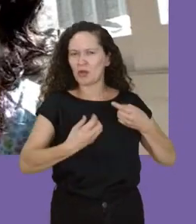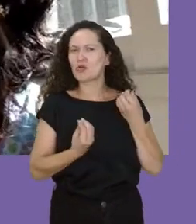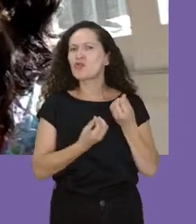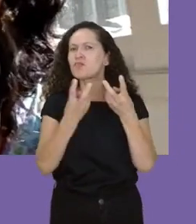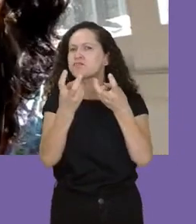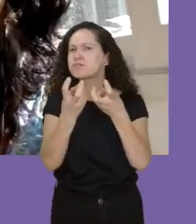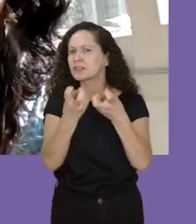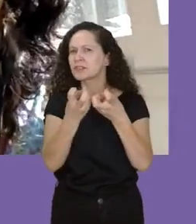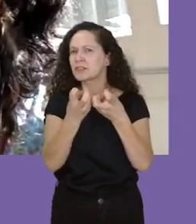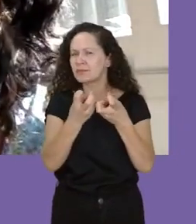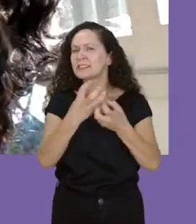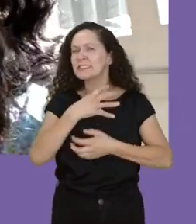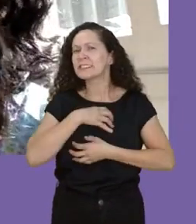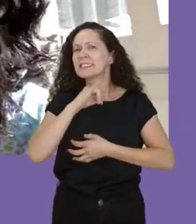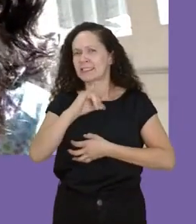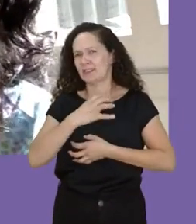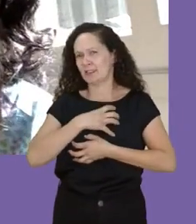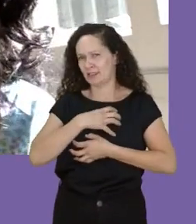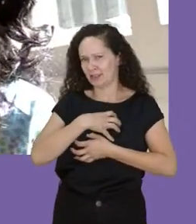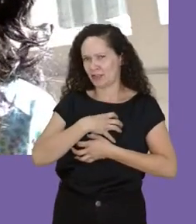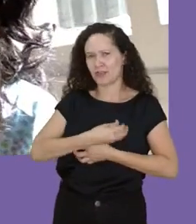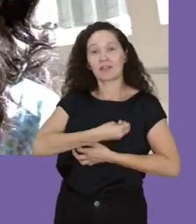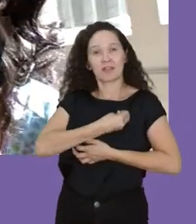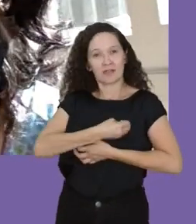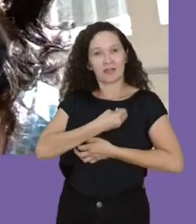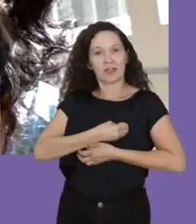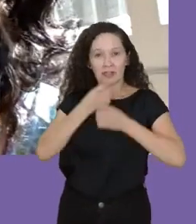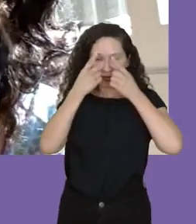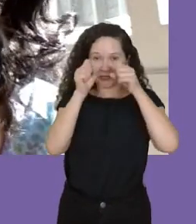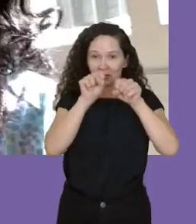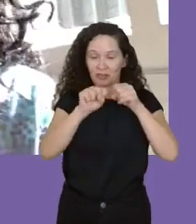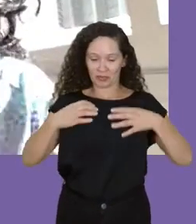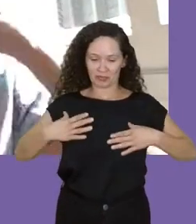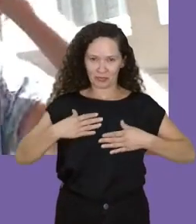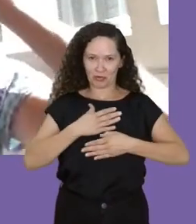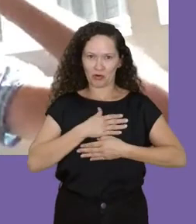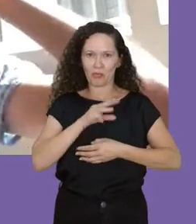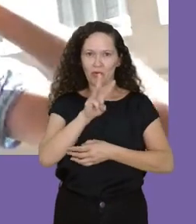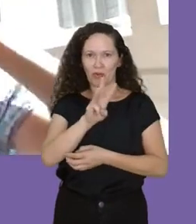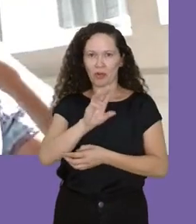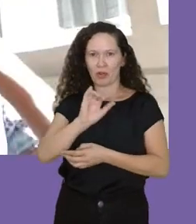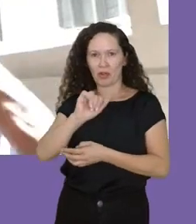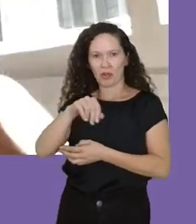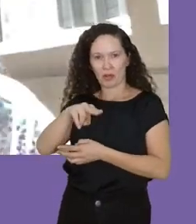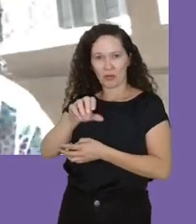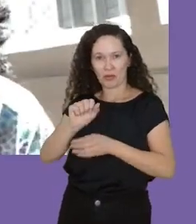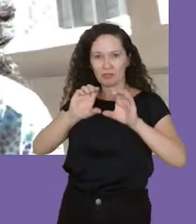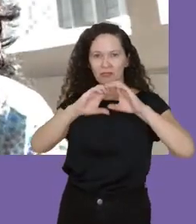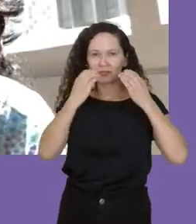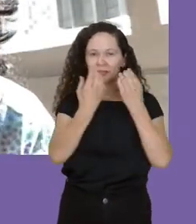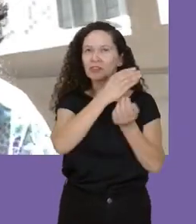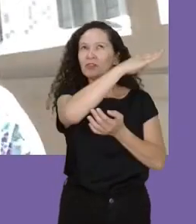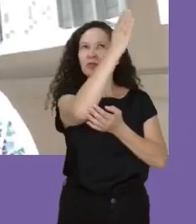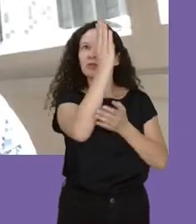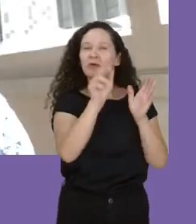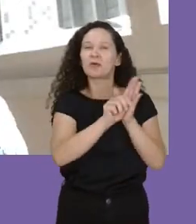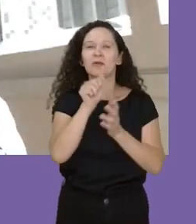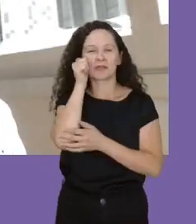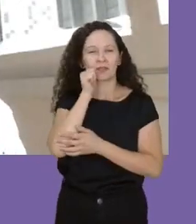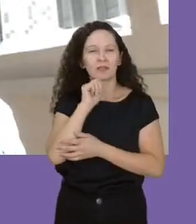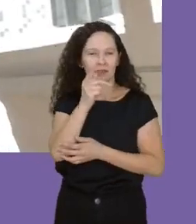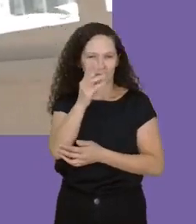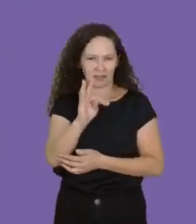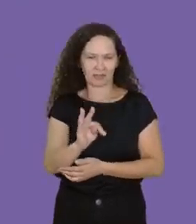quando a gente está vivendo essa questão da Wilma, que é do Coletivo Nacional das Mulheres do